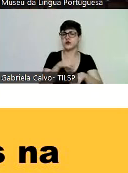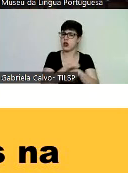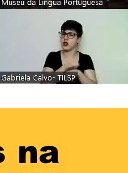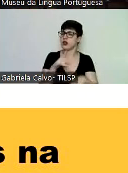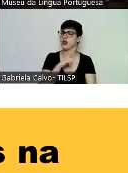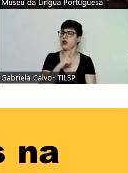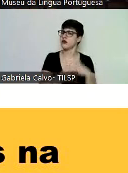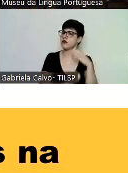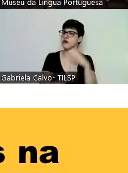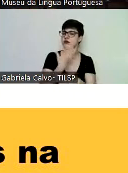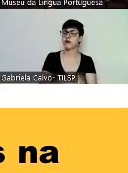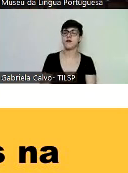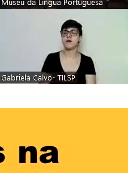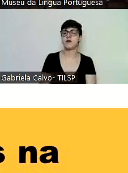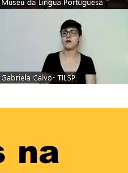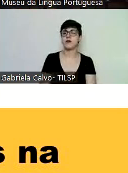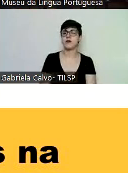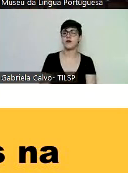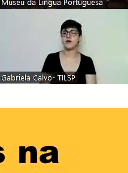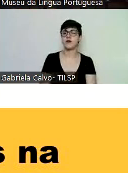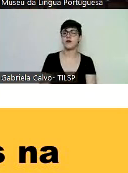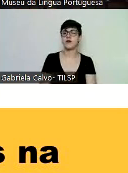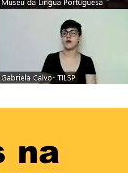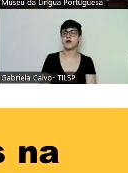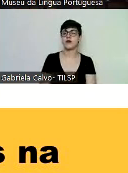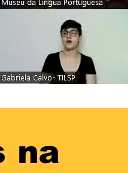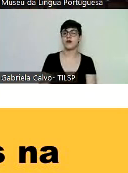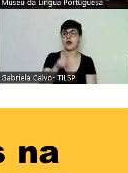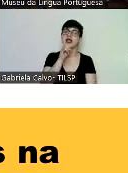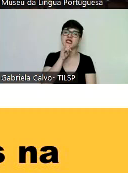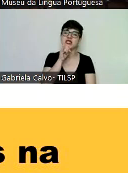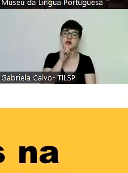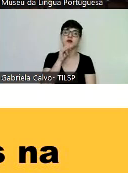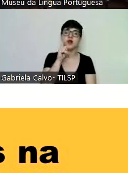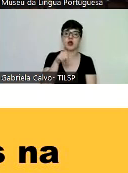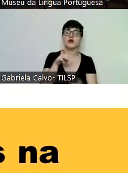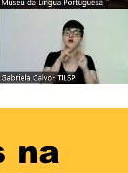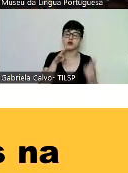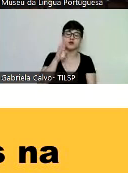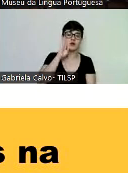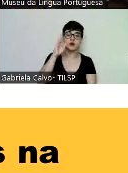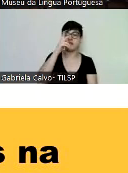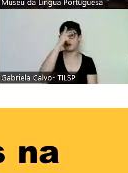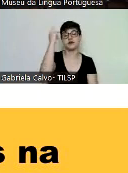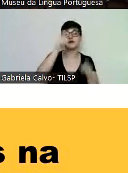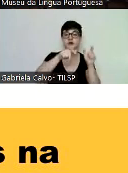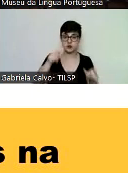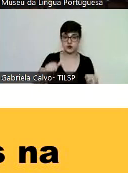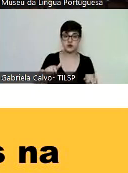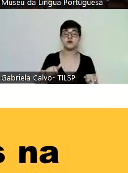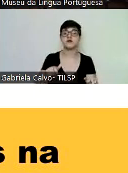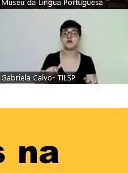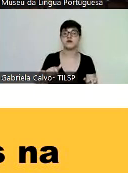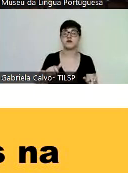E aí eu vou trazer um pouco esses exemplos mas é um museu centrado nas pessoas Acho que é maior